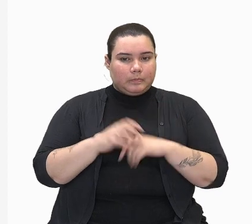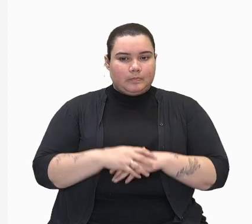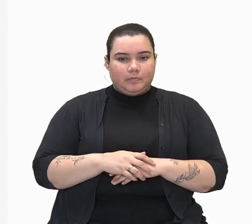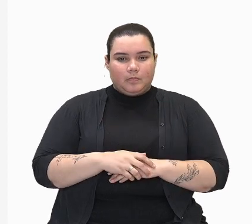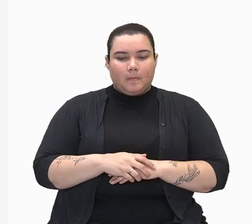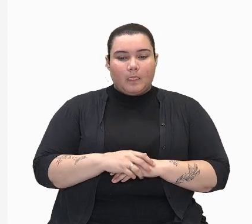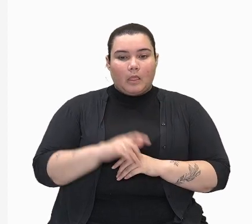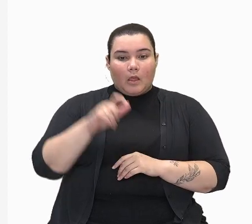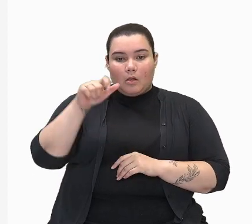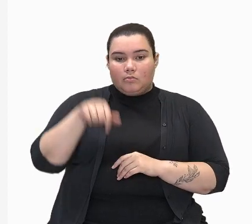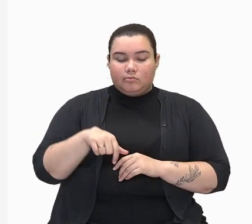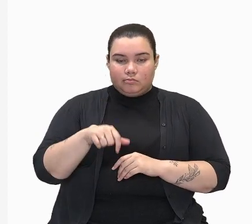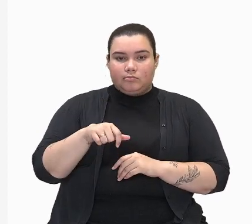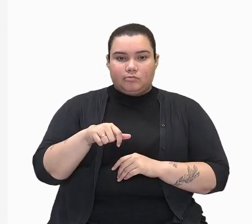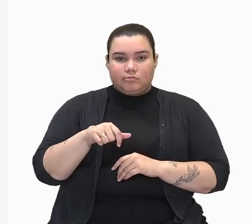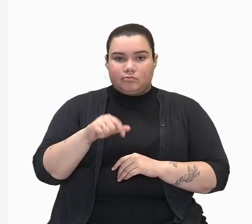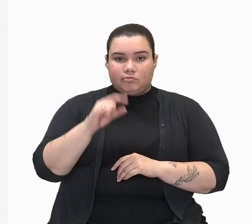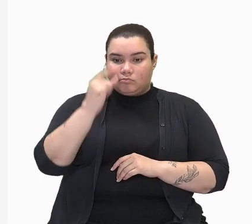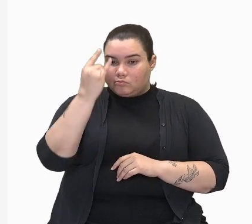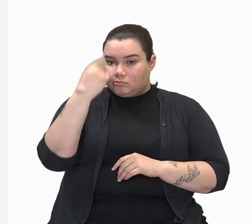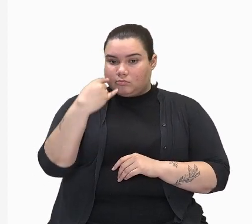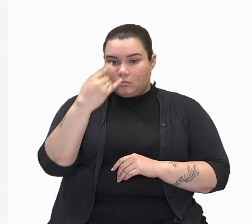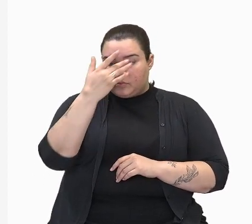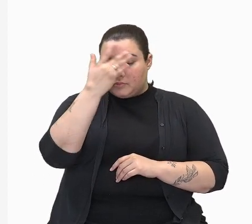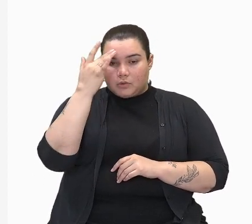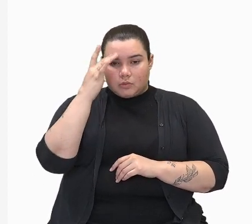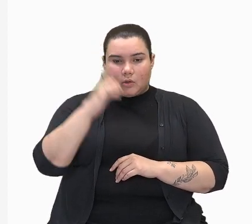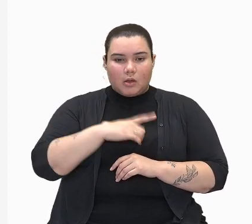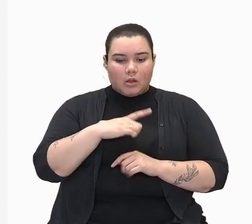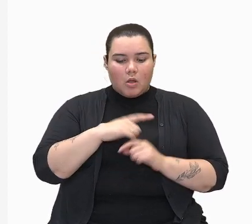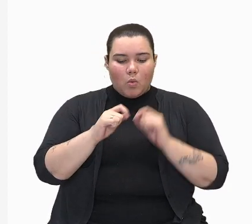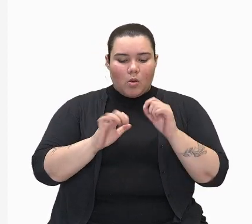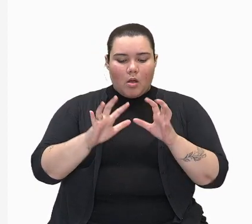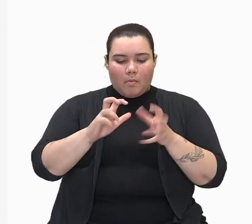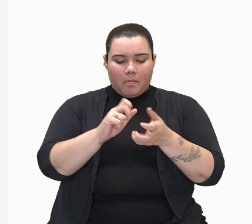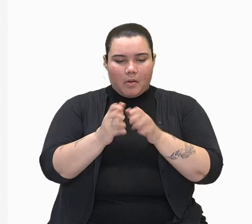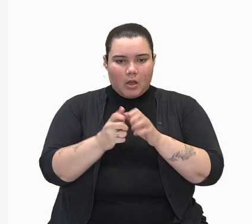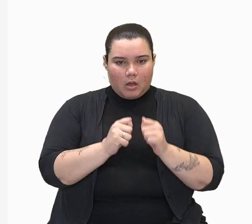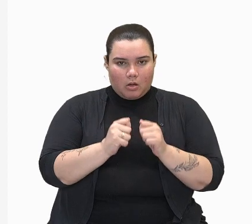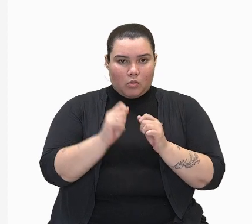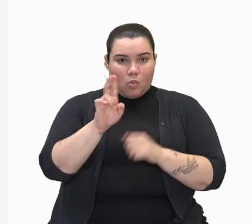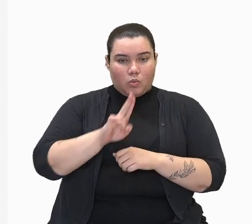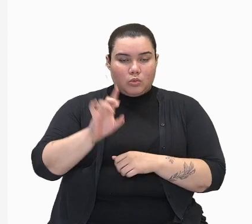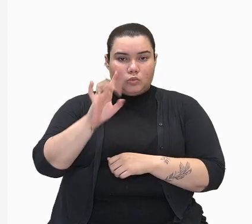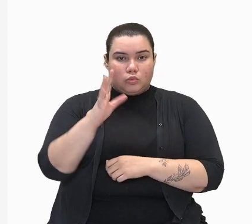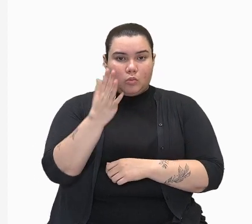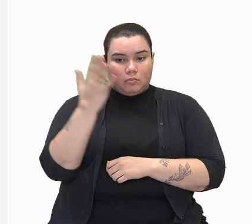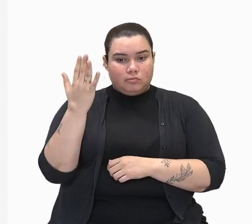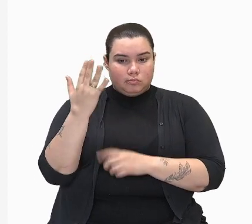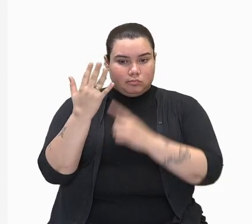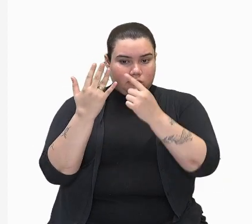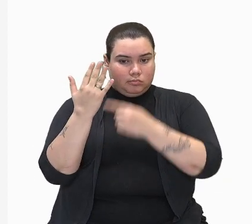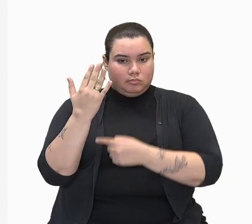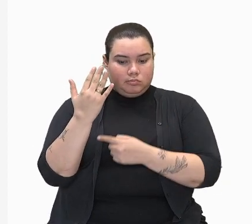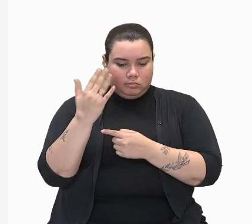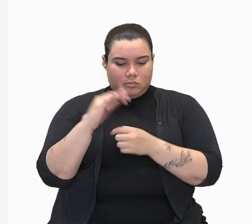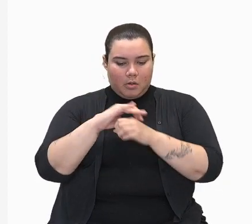somente uma vez, um deficiente visual percebe que passou por 6 vértices e 12